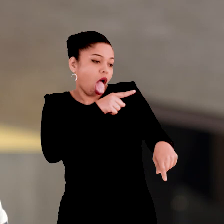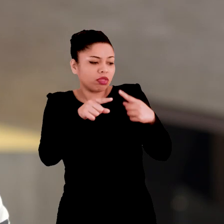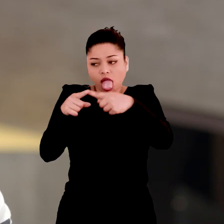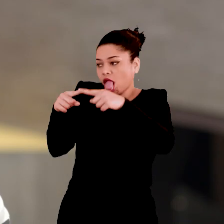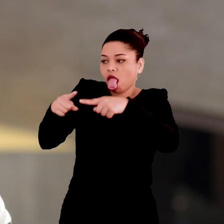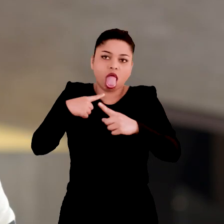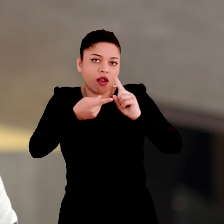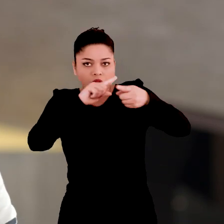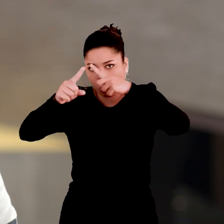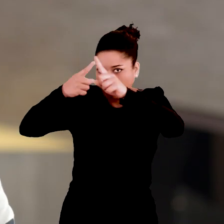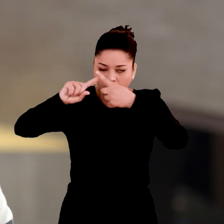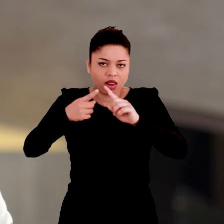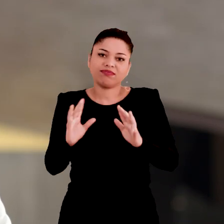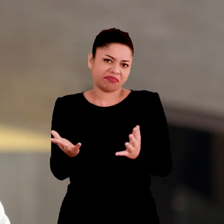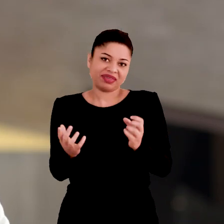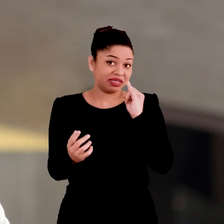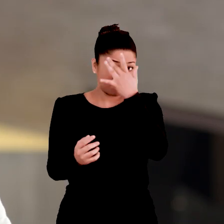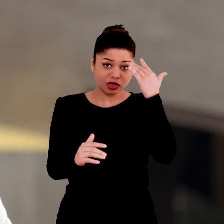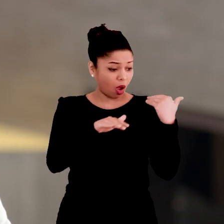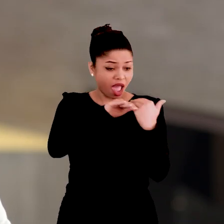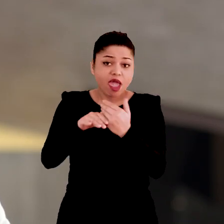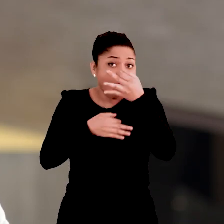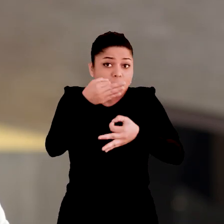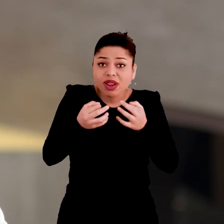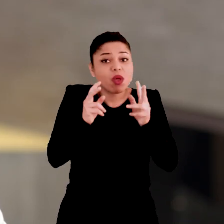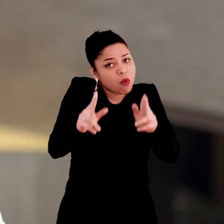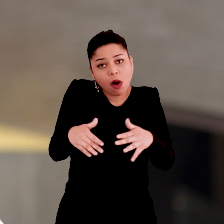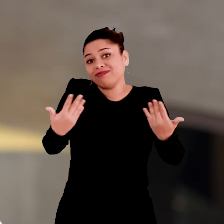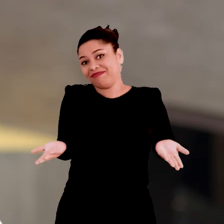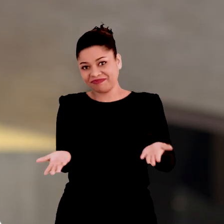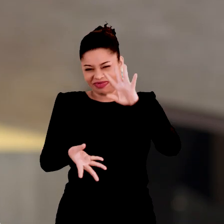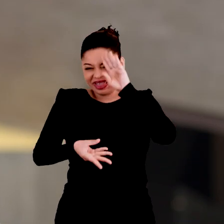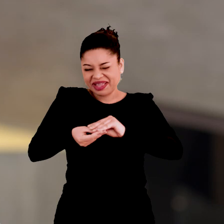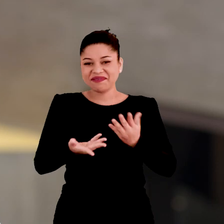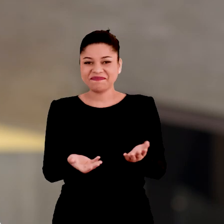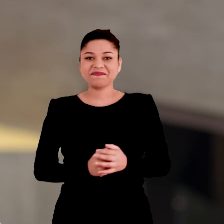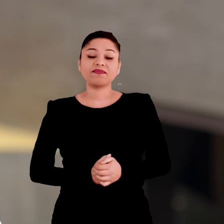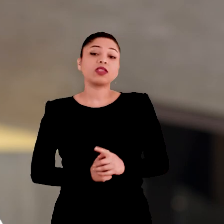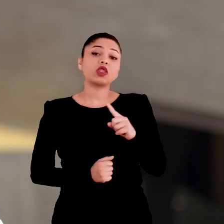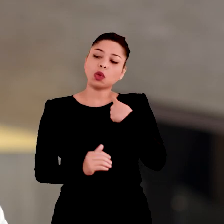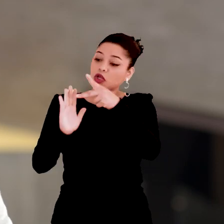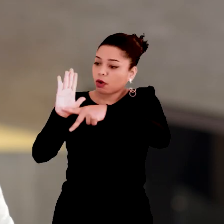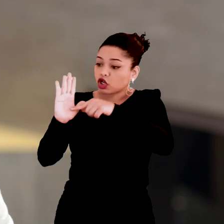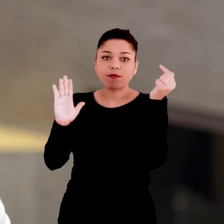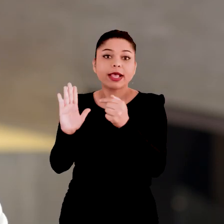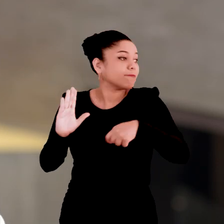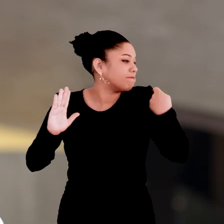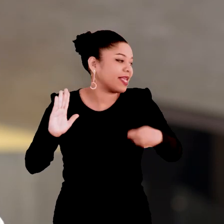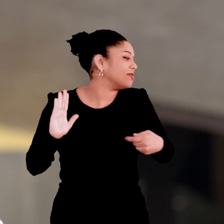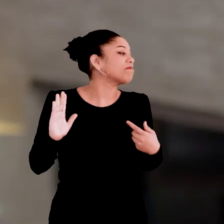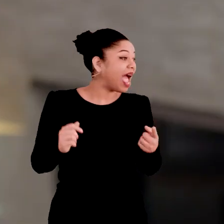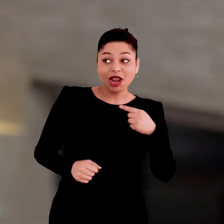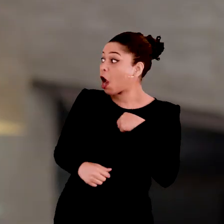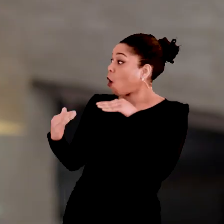essas unanimidades, assim, não tem o que dizer, né? São projetos que a gente já olhou e disse, vai fazer parte do prêmio,